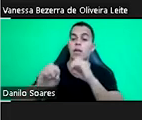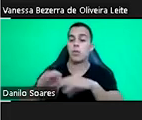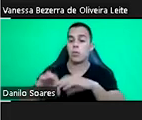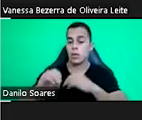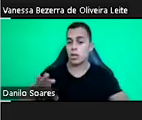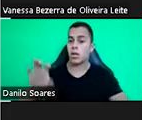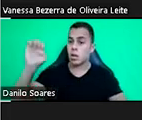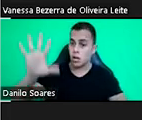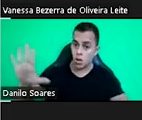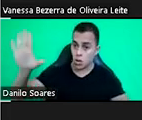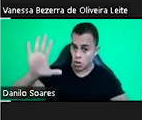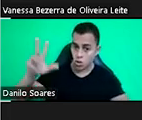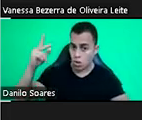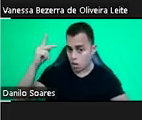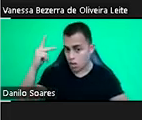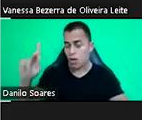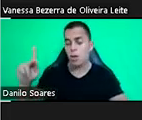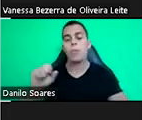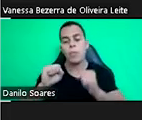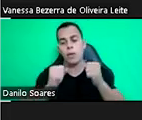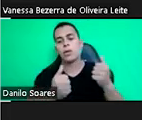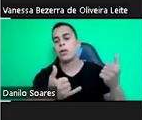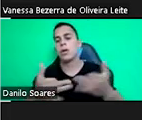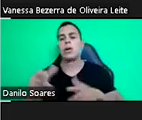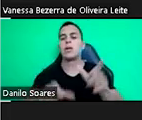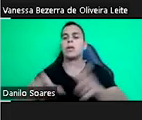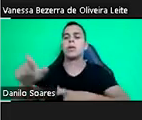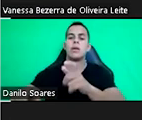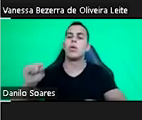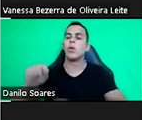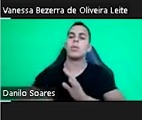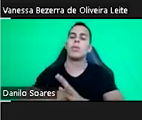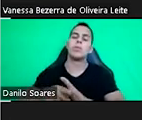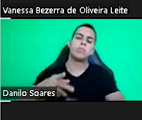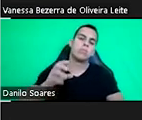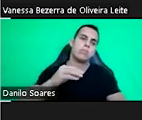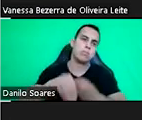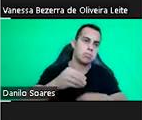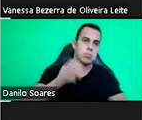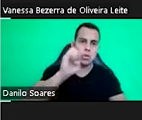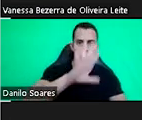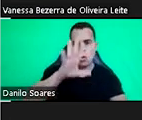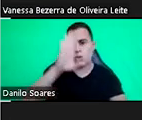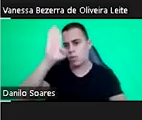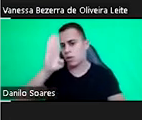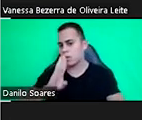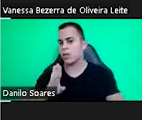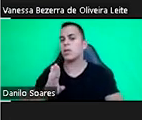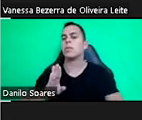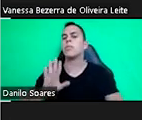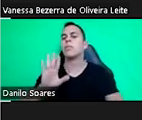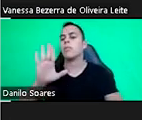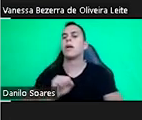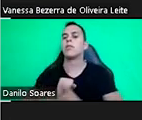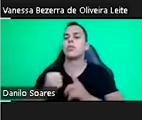europeia parece explicar efetivamente esse fenótipo em indivíduos euro-brasileiros que vêm de estratos sociais